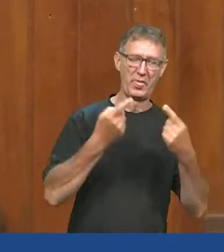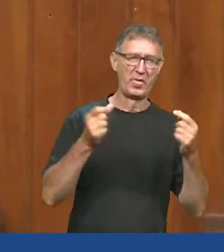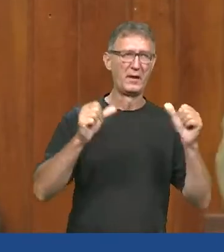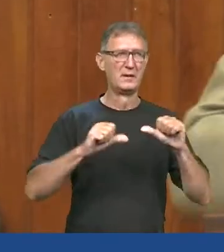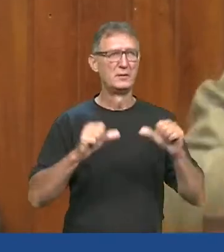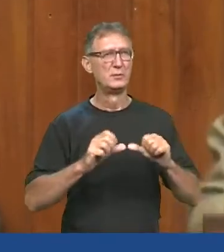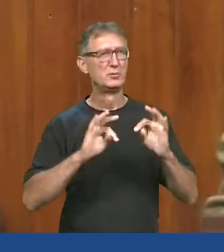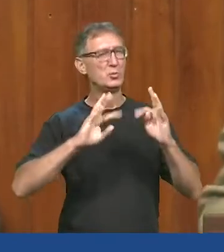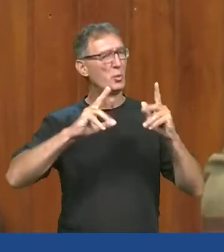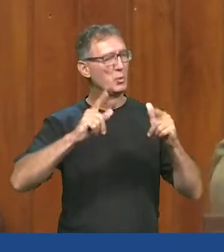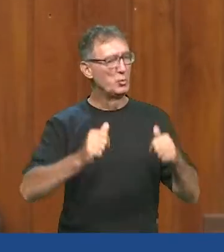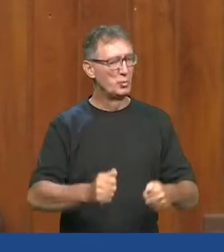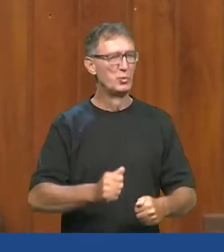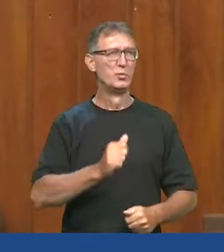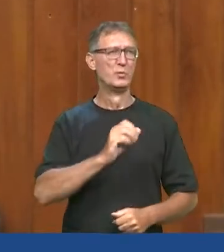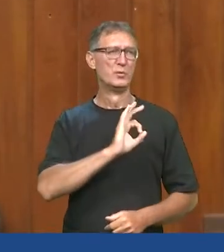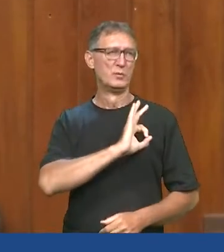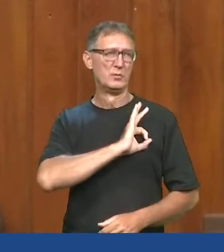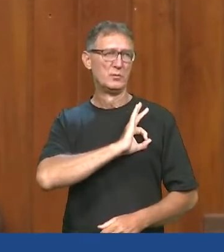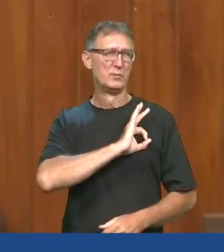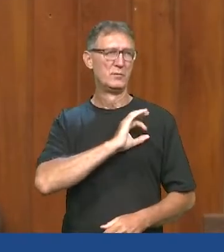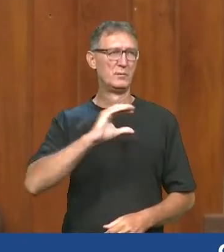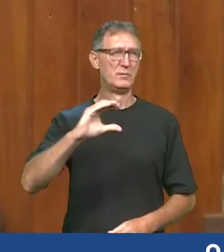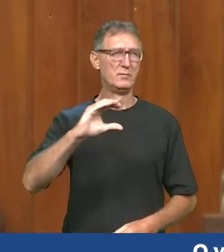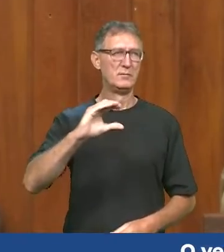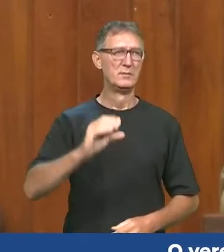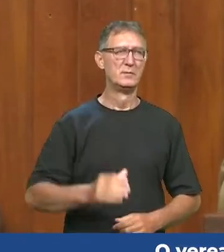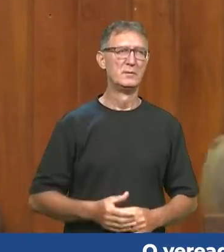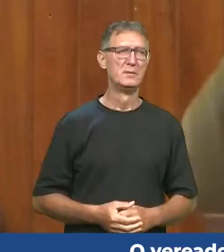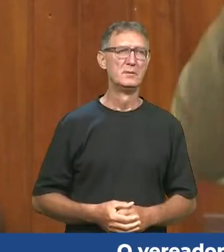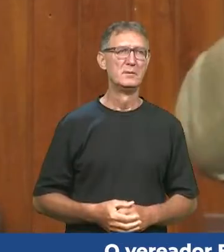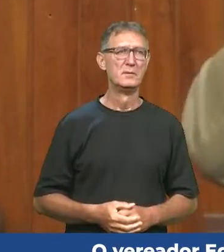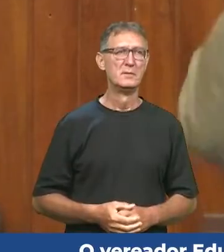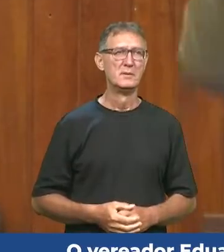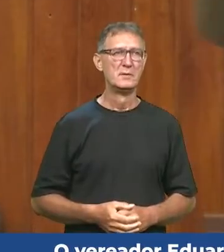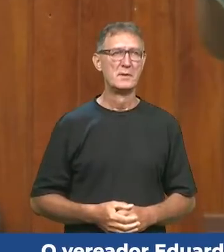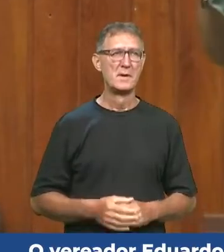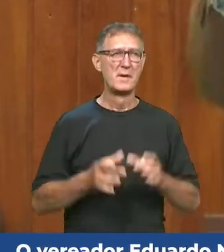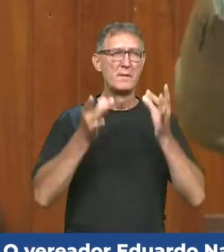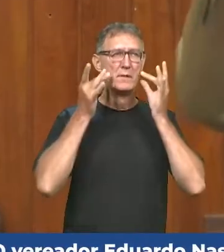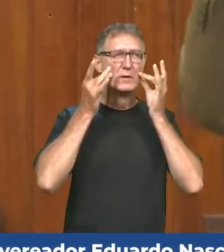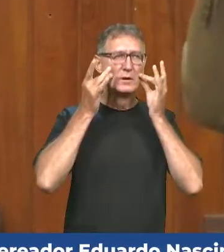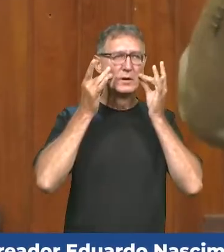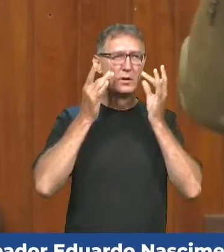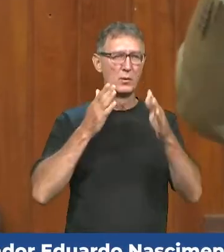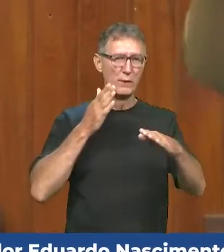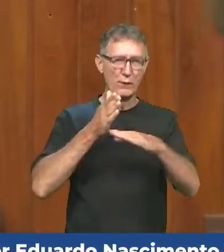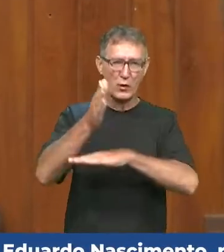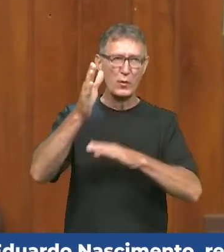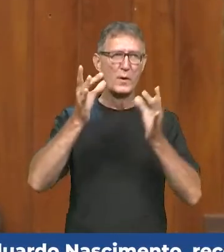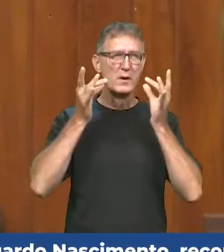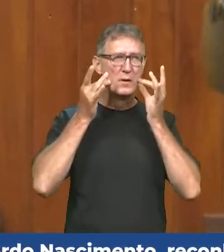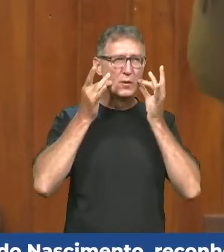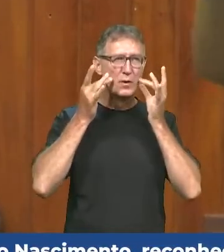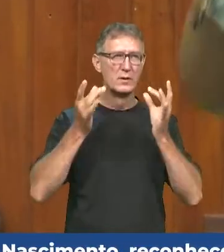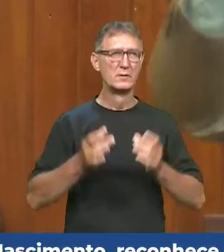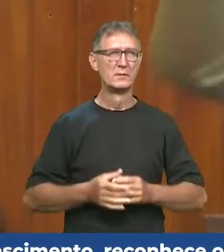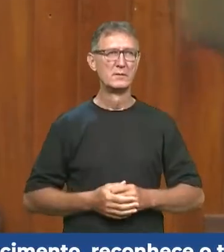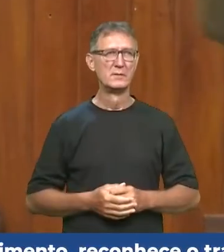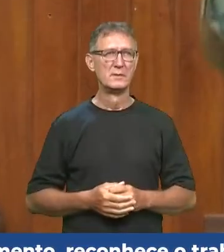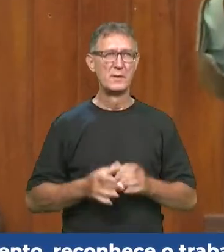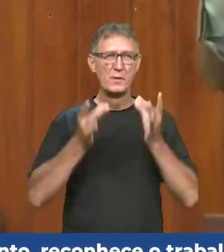foi, tudo explode na polícia, é tudo no peito da Polícia Civil. E eu vi isso, eu fui lá, estive em loco